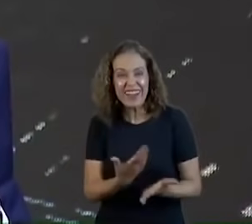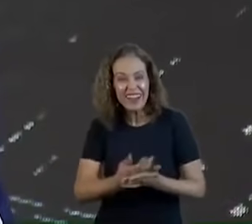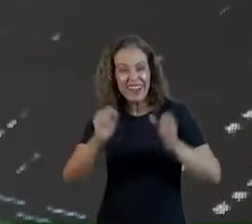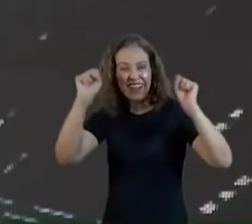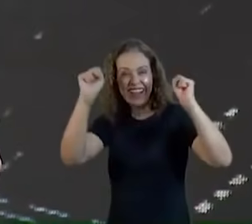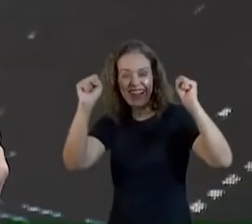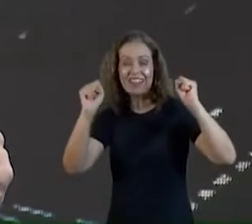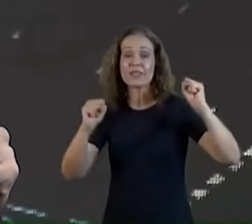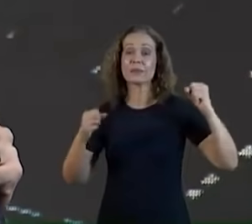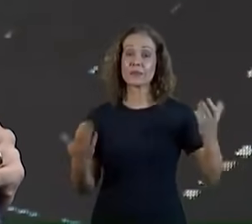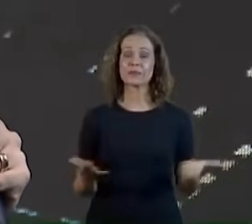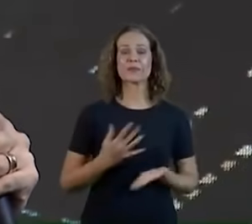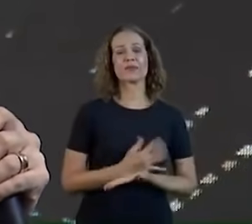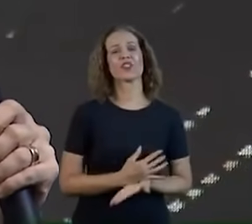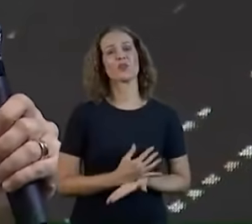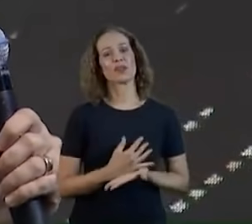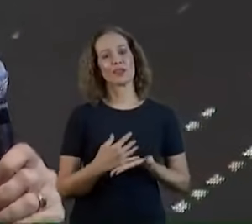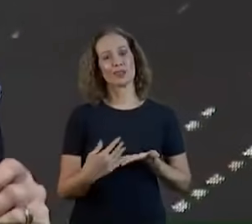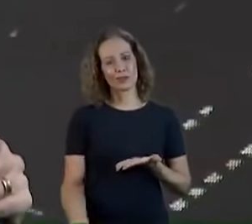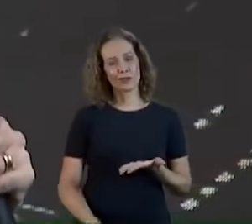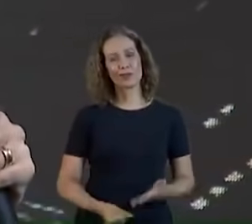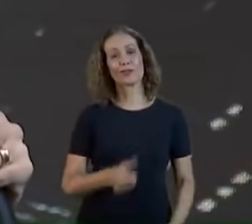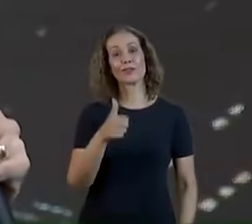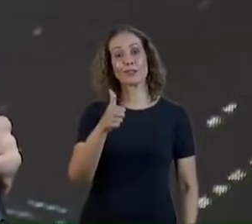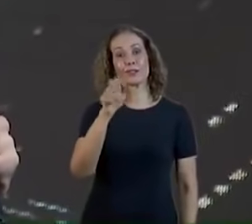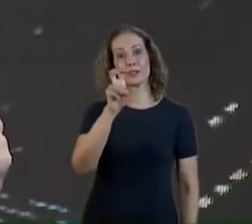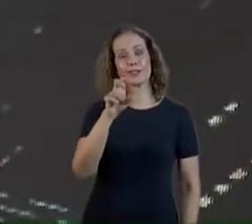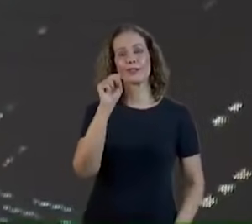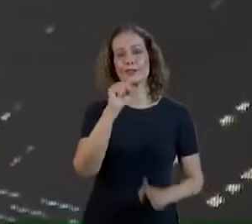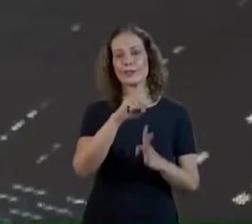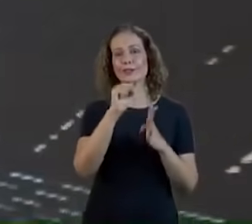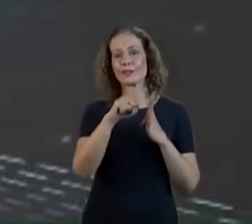Oh, meu Deus. Já passou, foi mais de 15 meses.